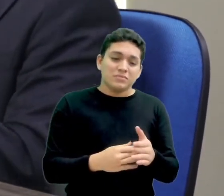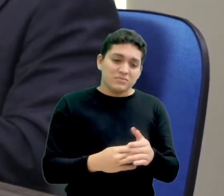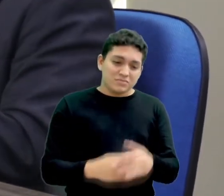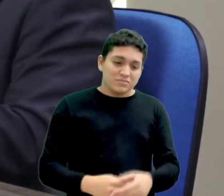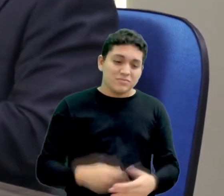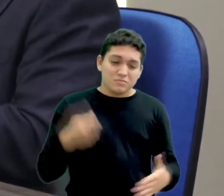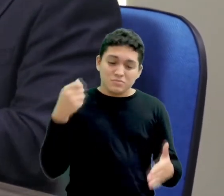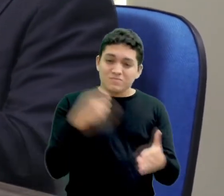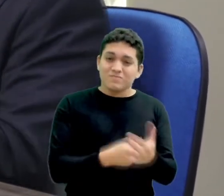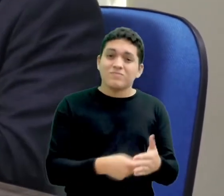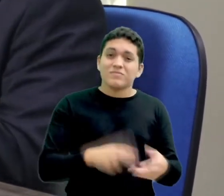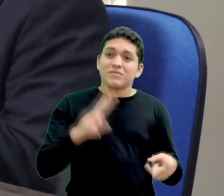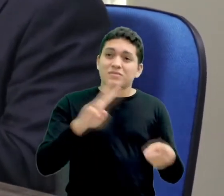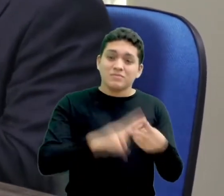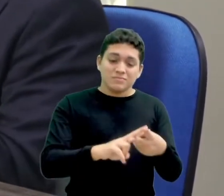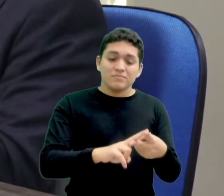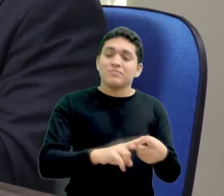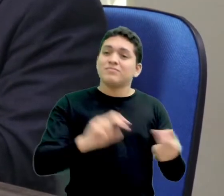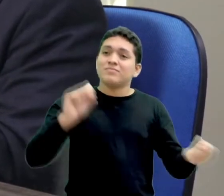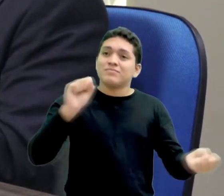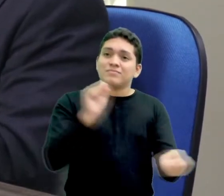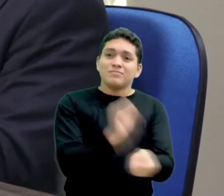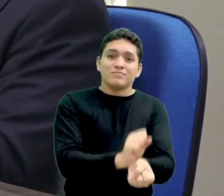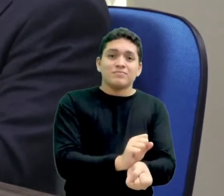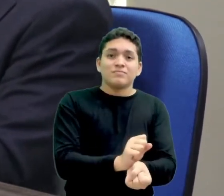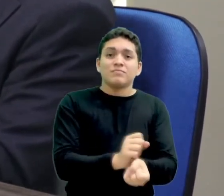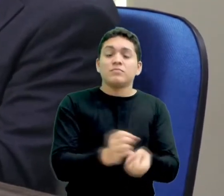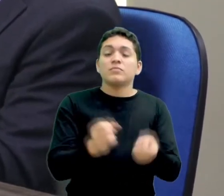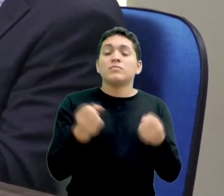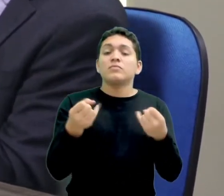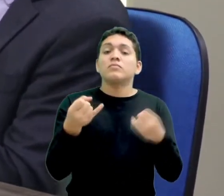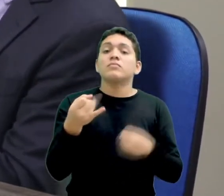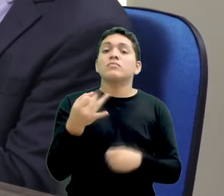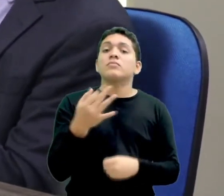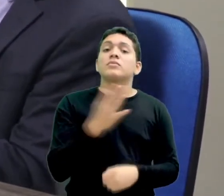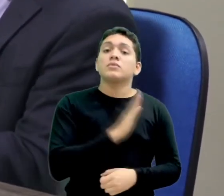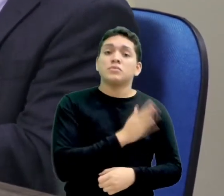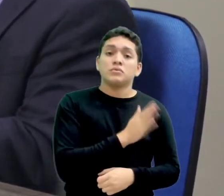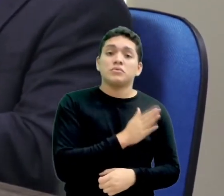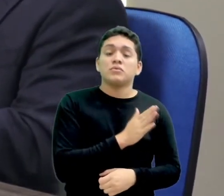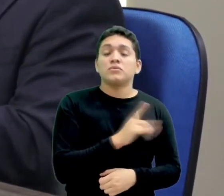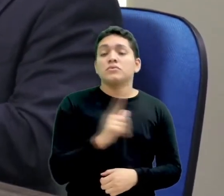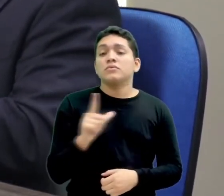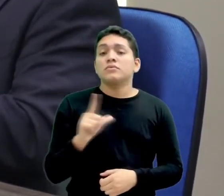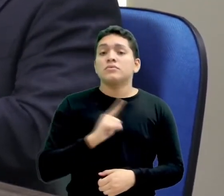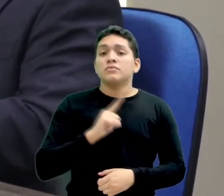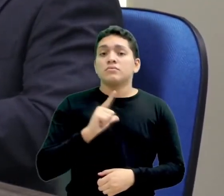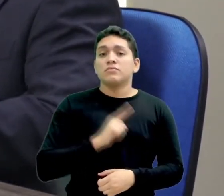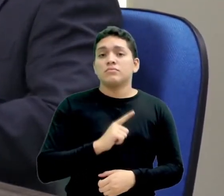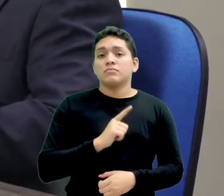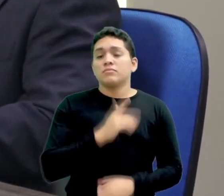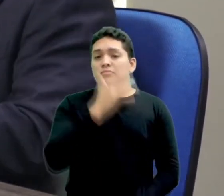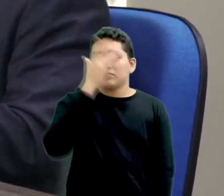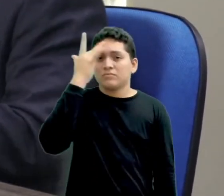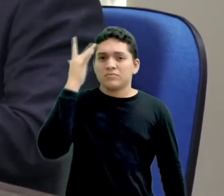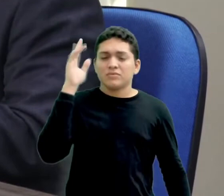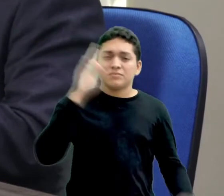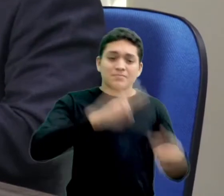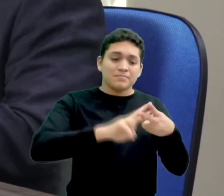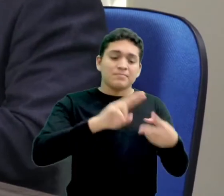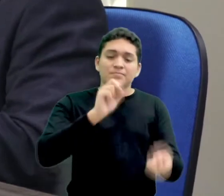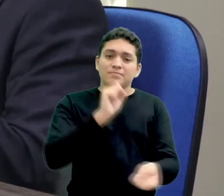ela é grande, ser preso, encarcerado. Quantos corações não existem com pessoas